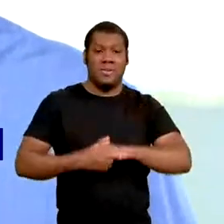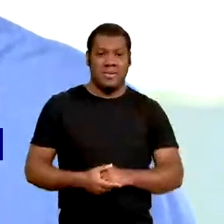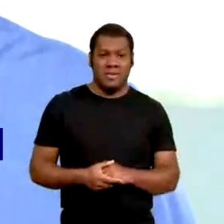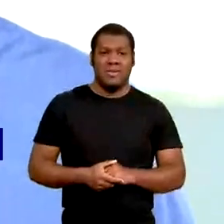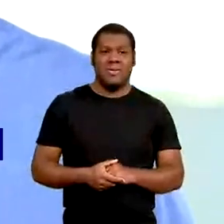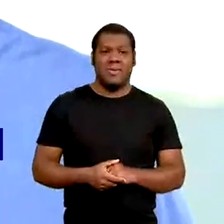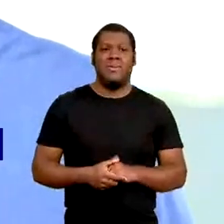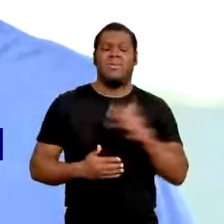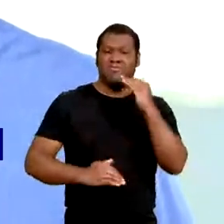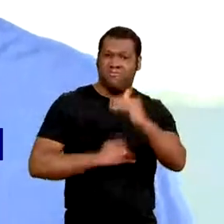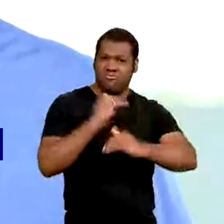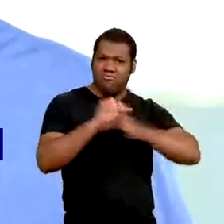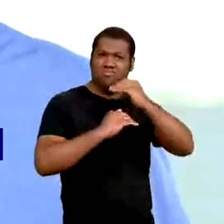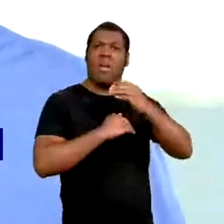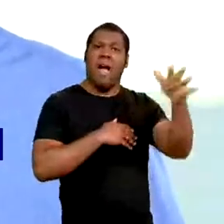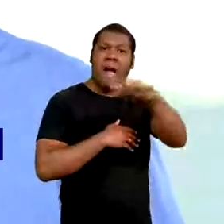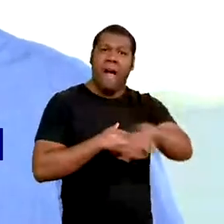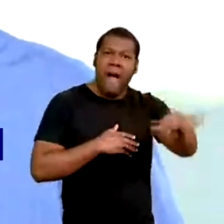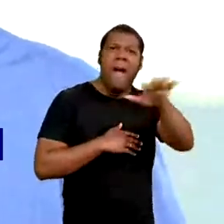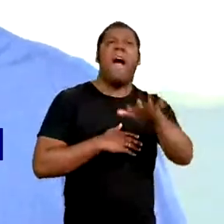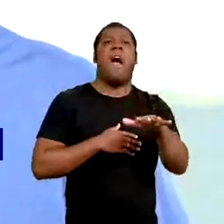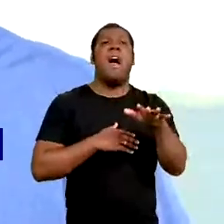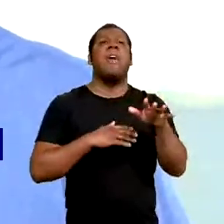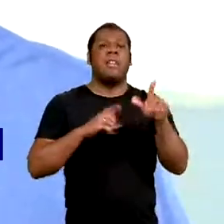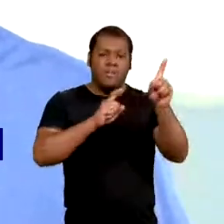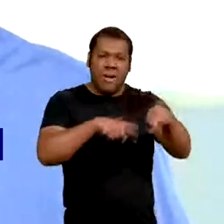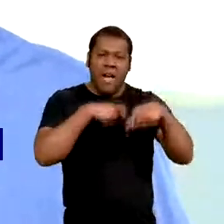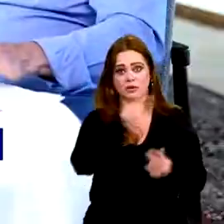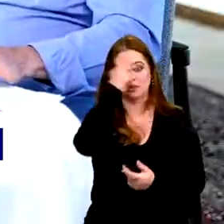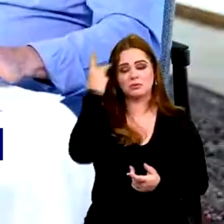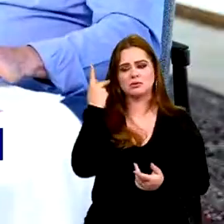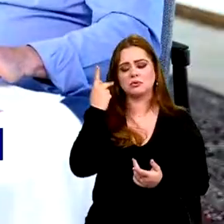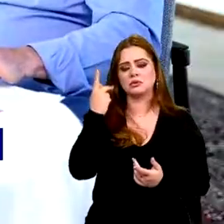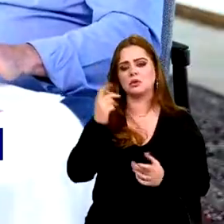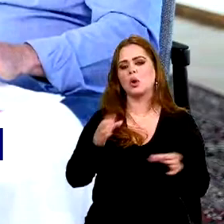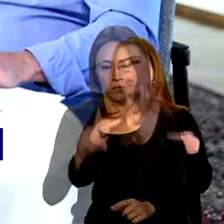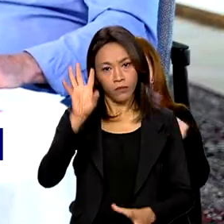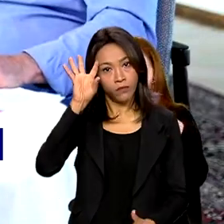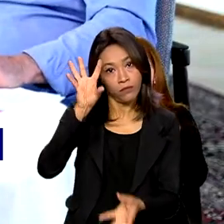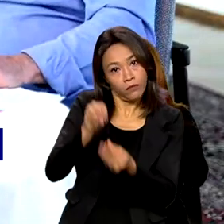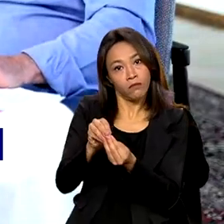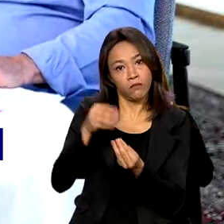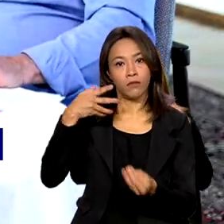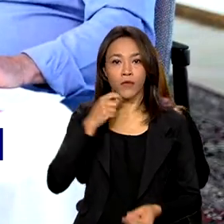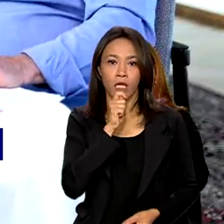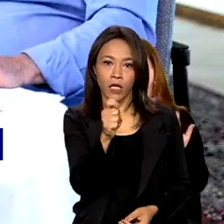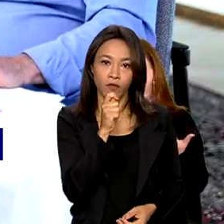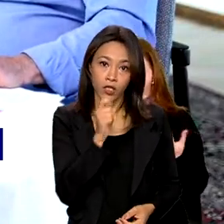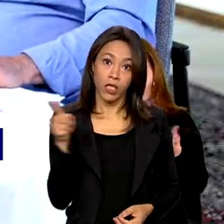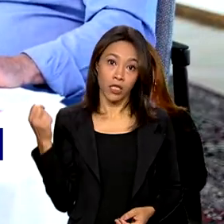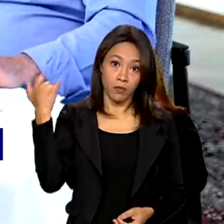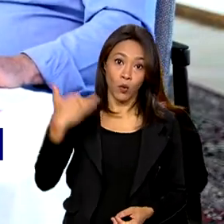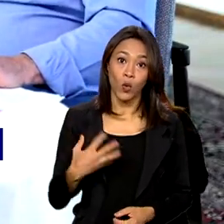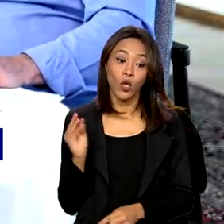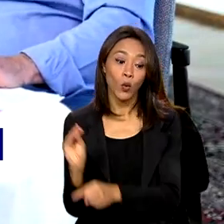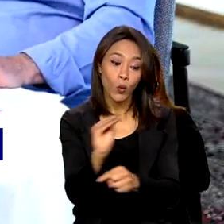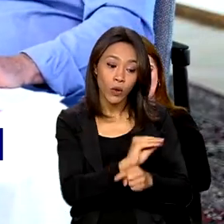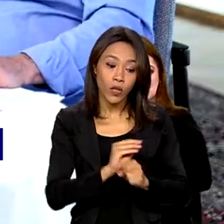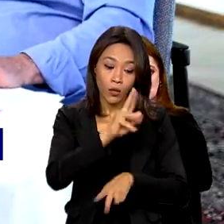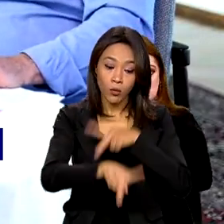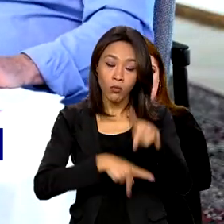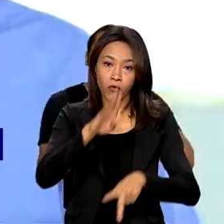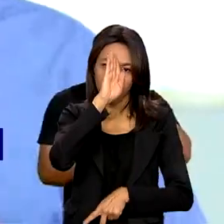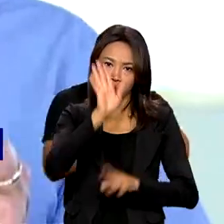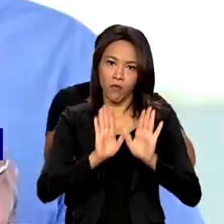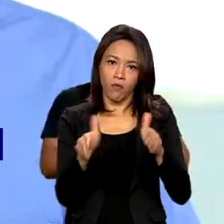agronegócio e na agricultura brasileira para que a gente viva em paz por fim o presidente reiterou que cuidar do povo é a